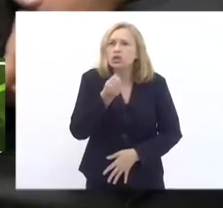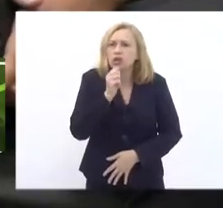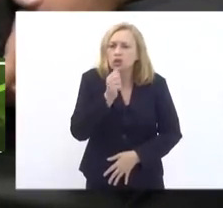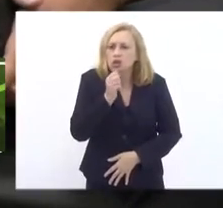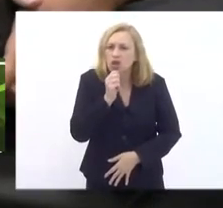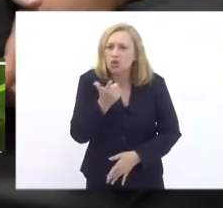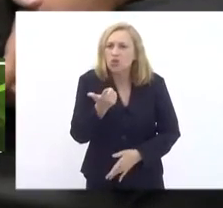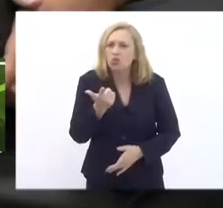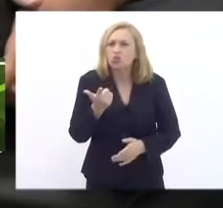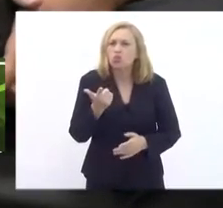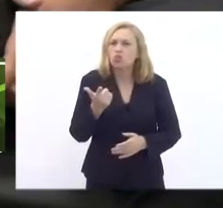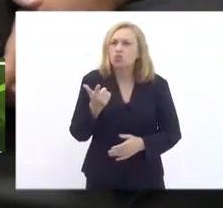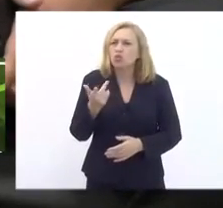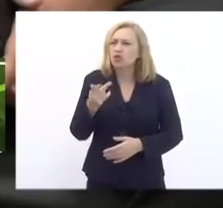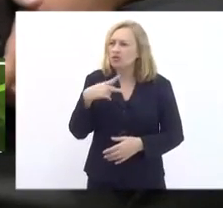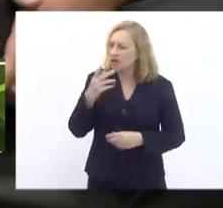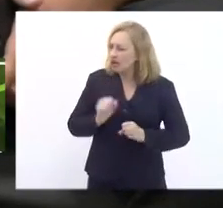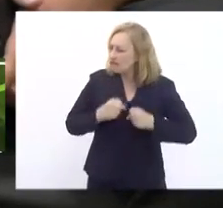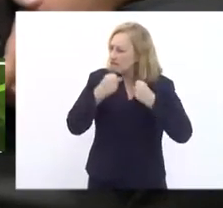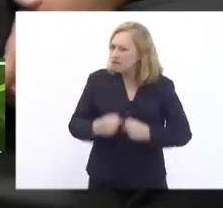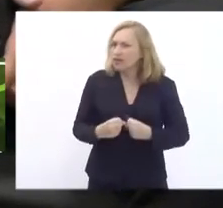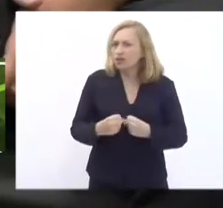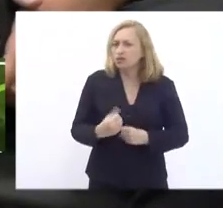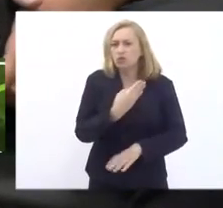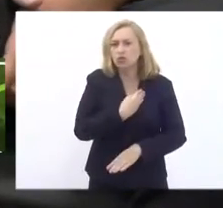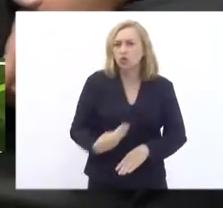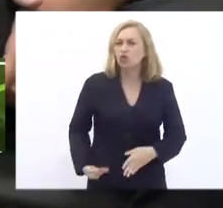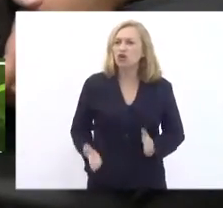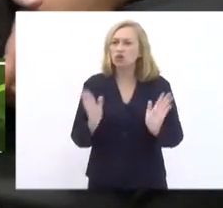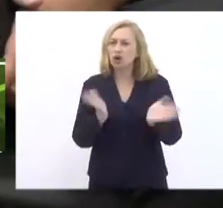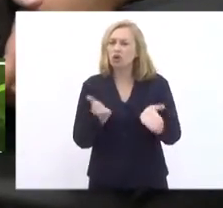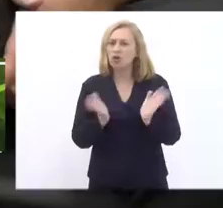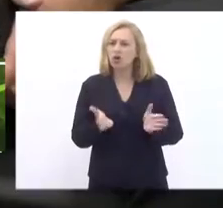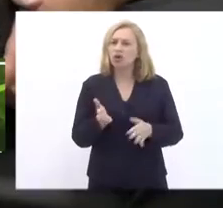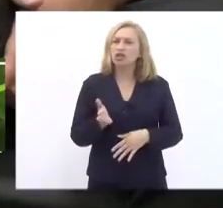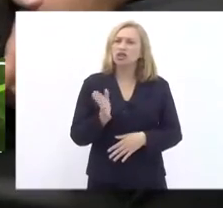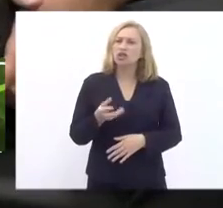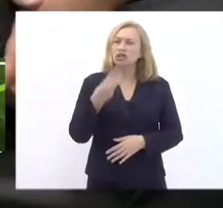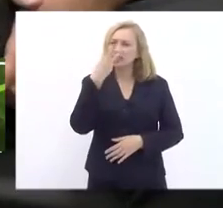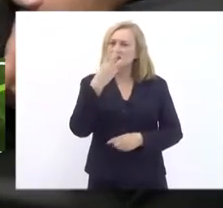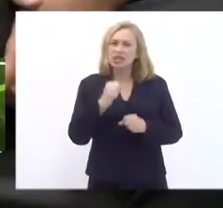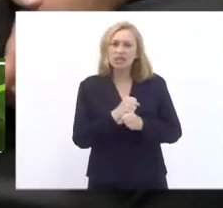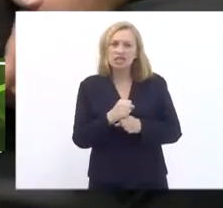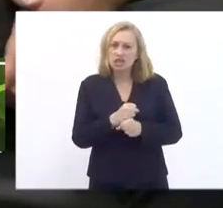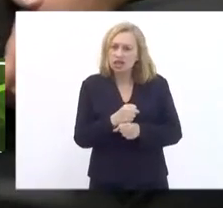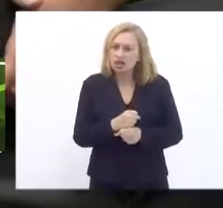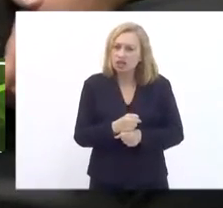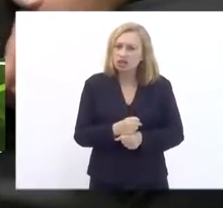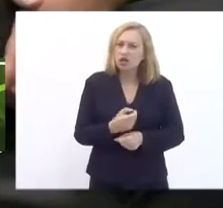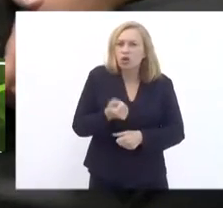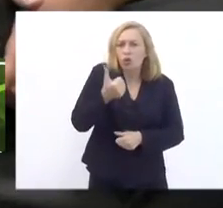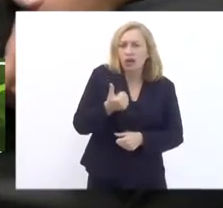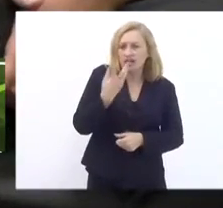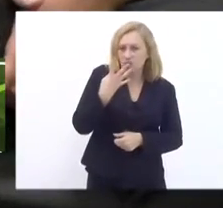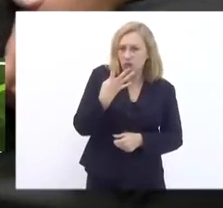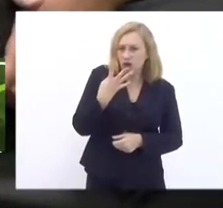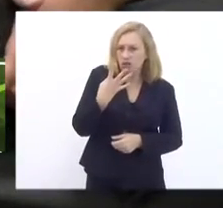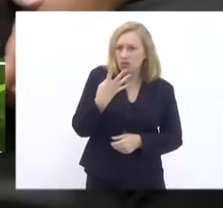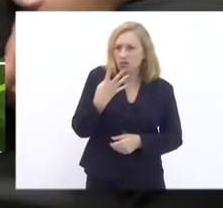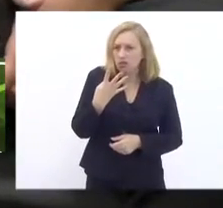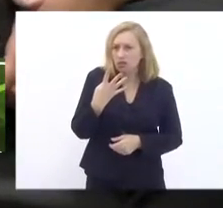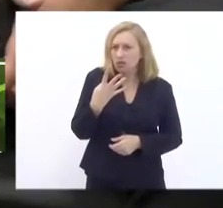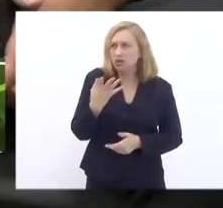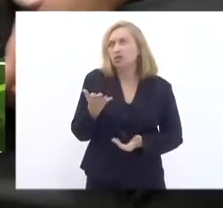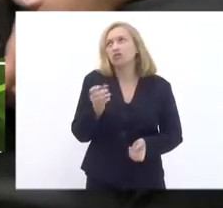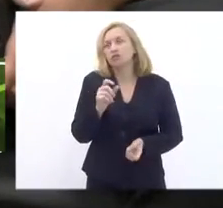nenhuma postura firme do atual governo, que já está aí há 3 anos, há quase 4, né? E